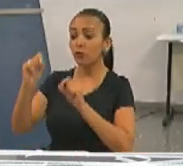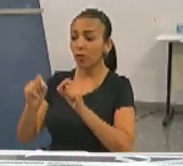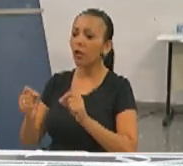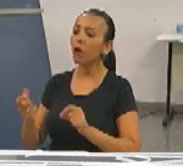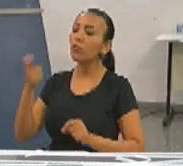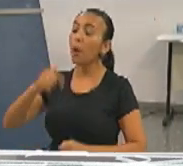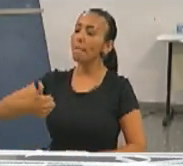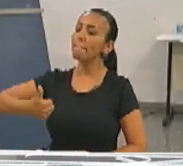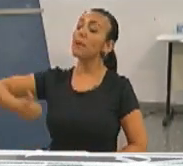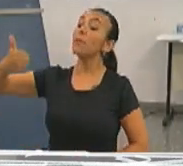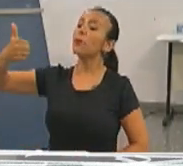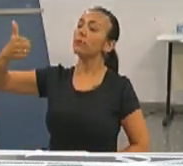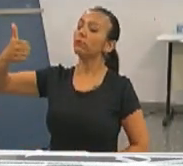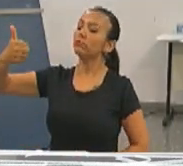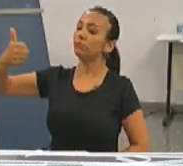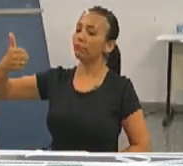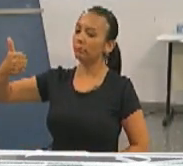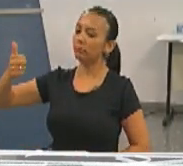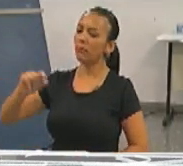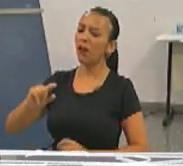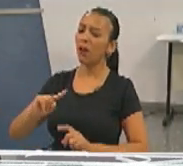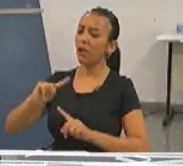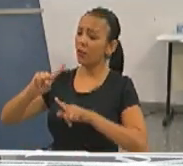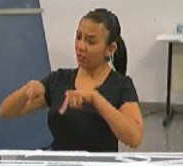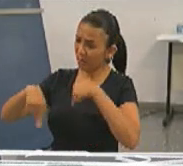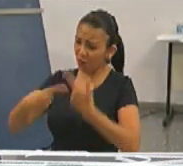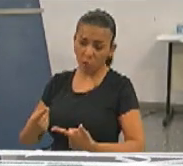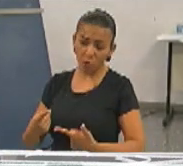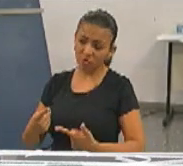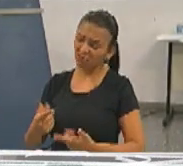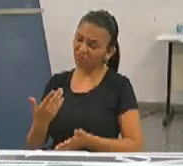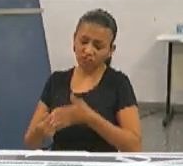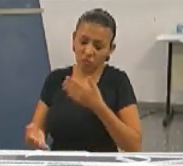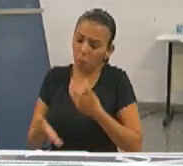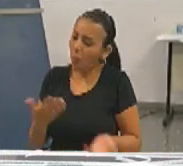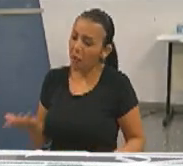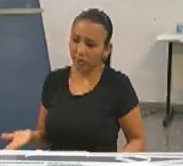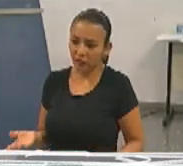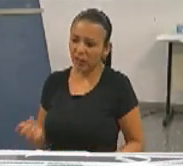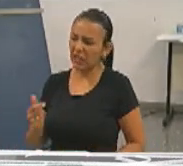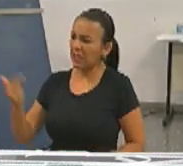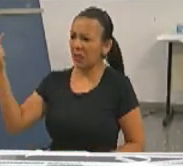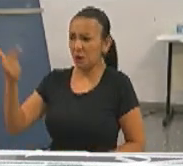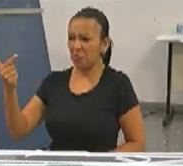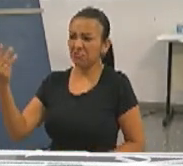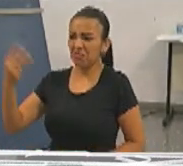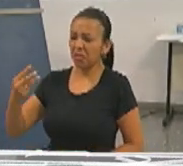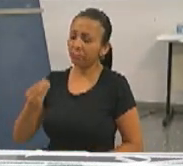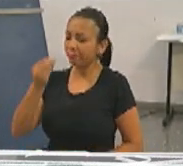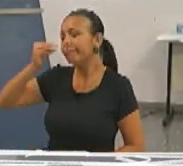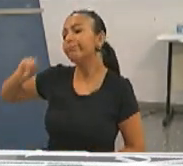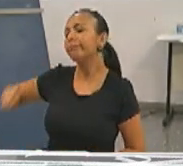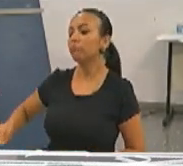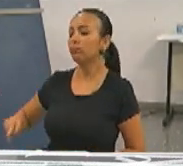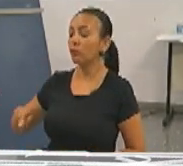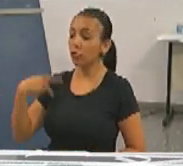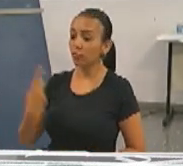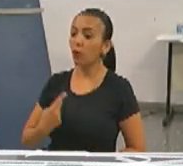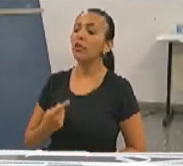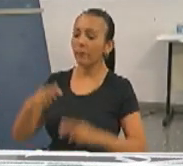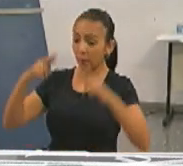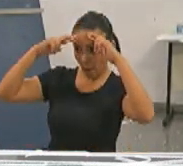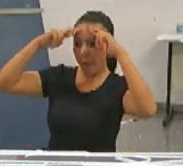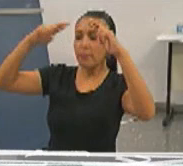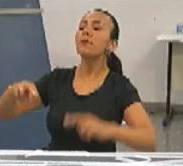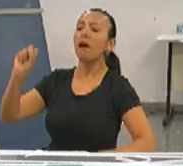chegar em primeiro lugar. O restante, nada mais nos importa, né? Não importa segundo lugar nem terceiro, né? E nós vamos respeitar,